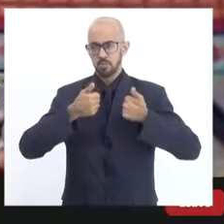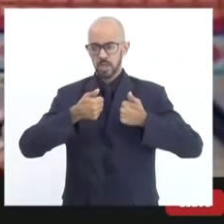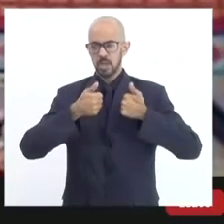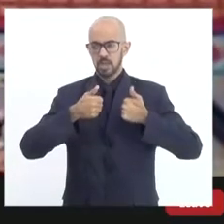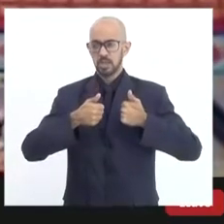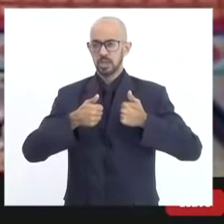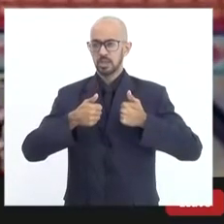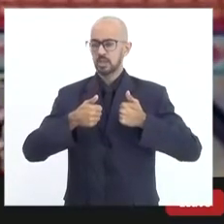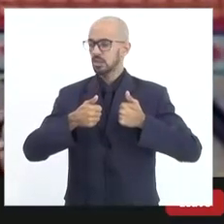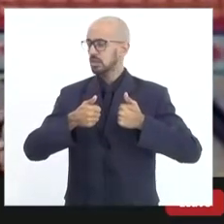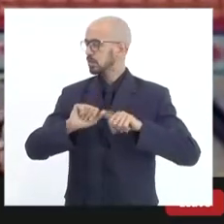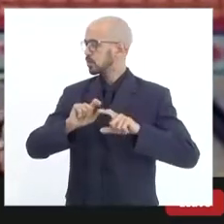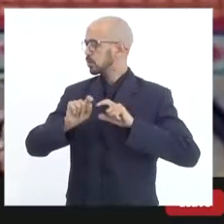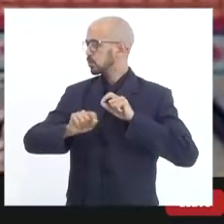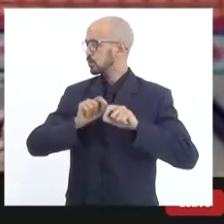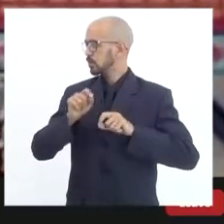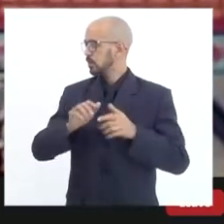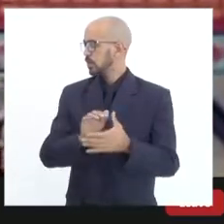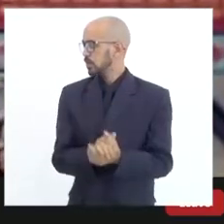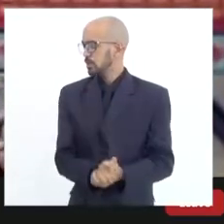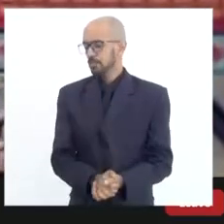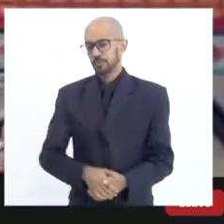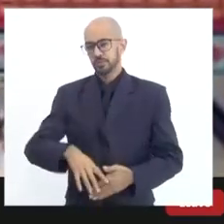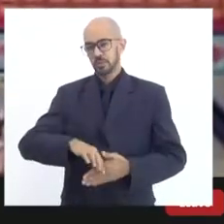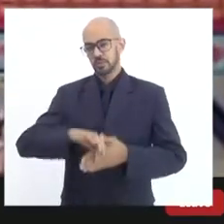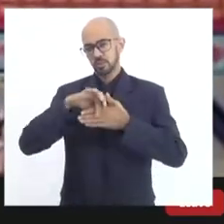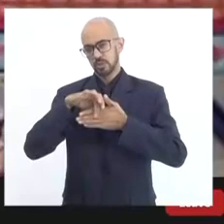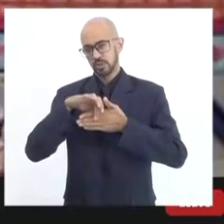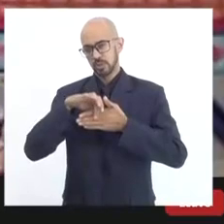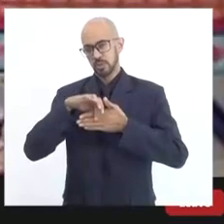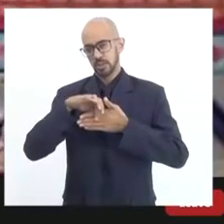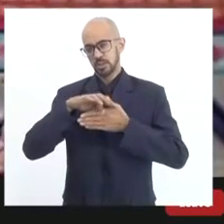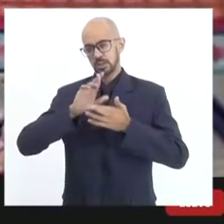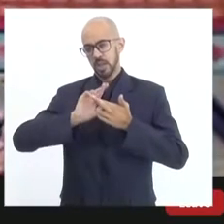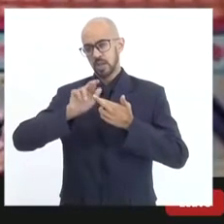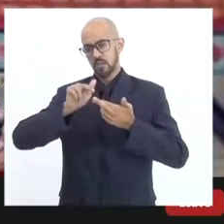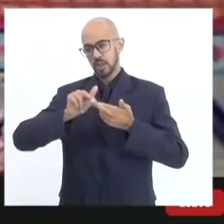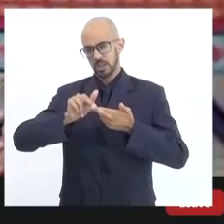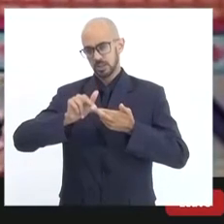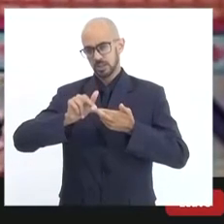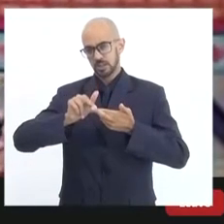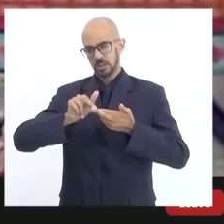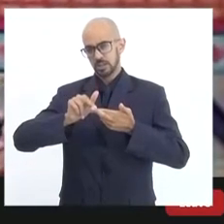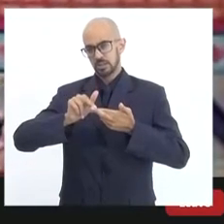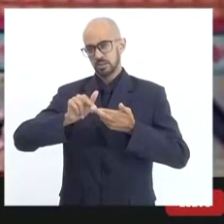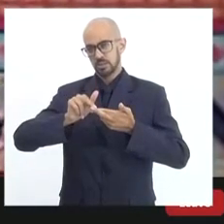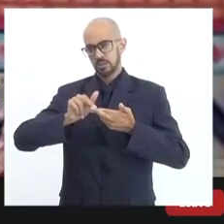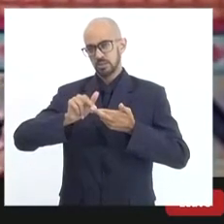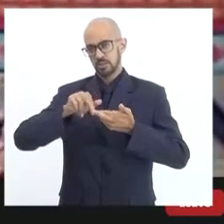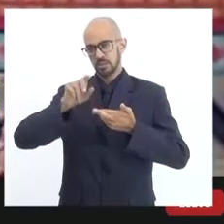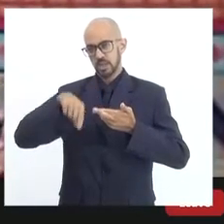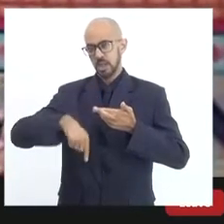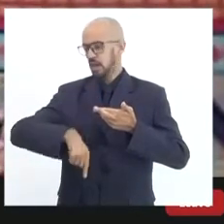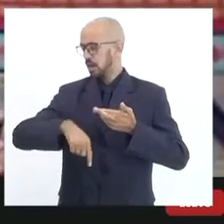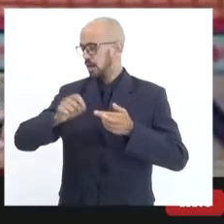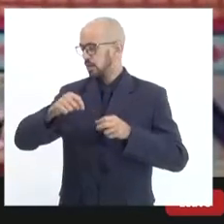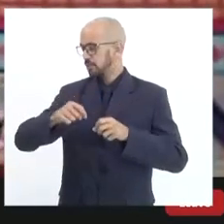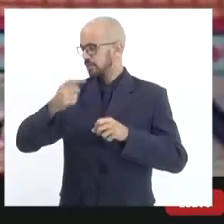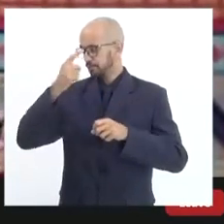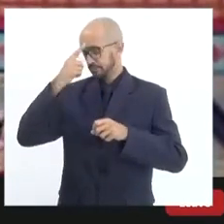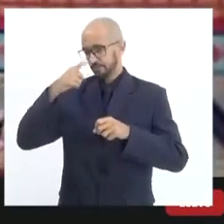com as lideranças que são referências, que são o ideal típico